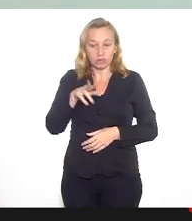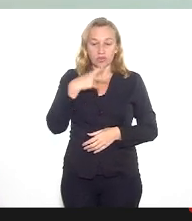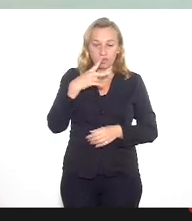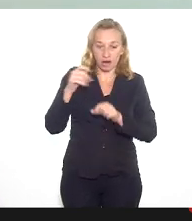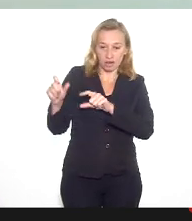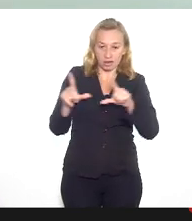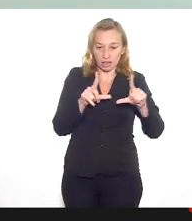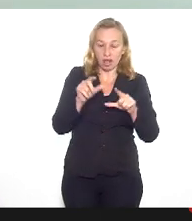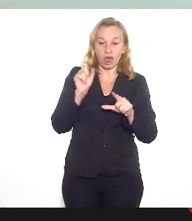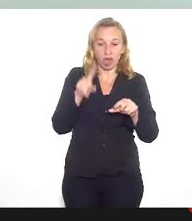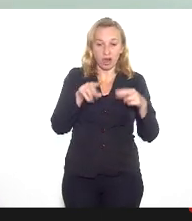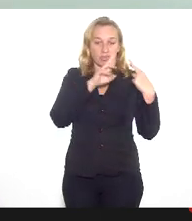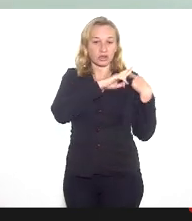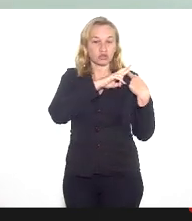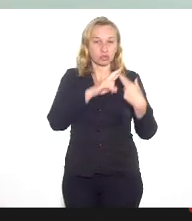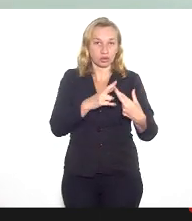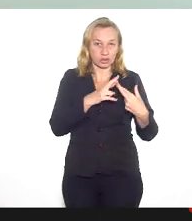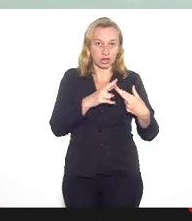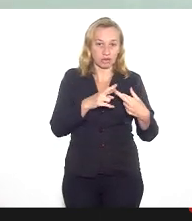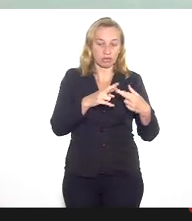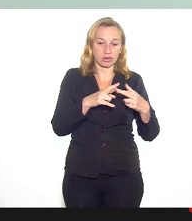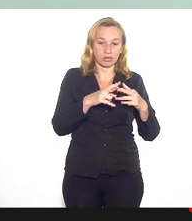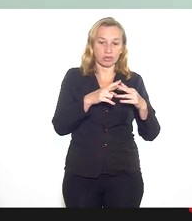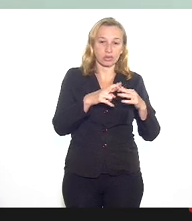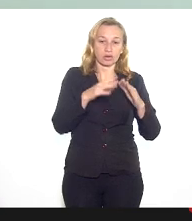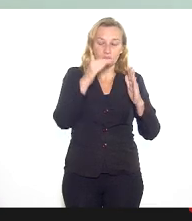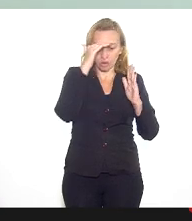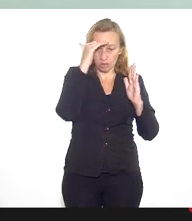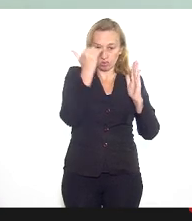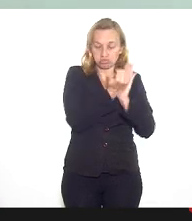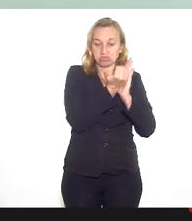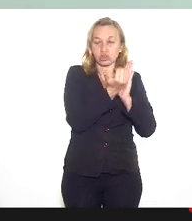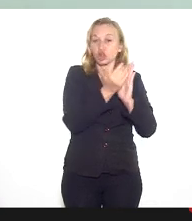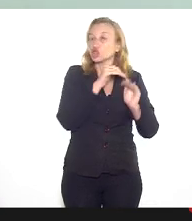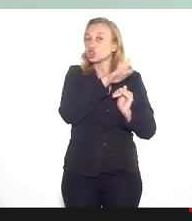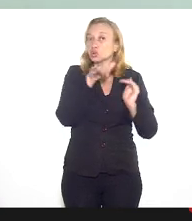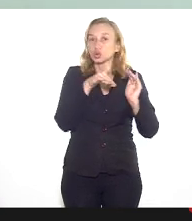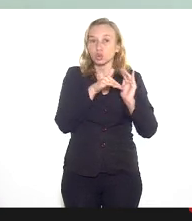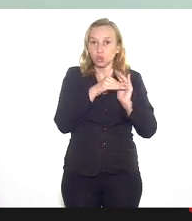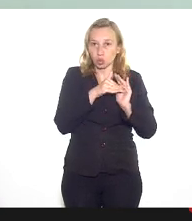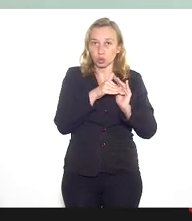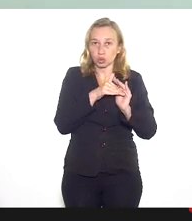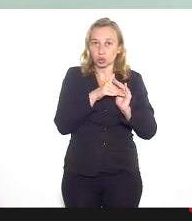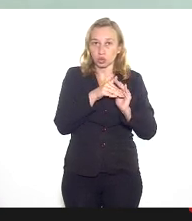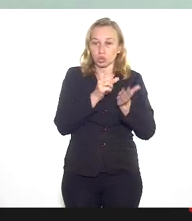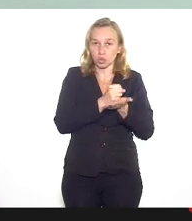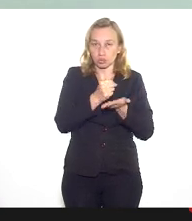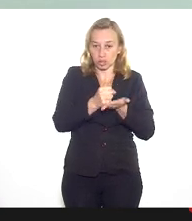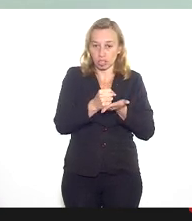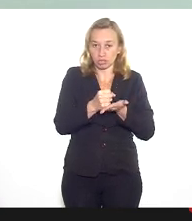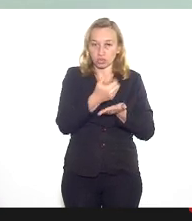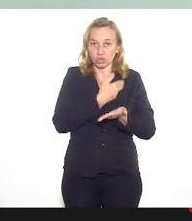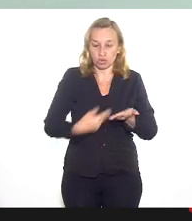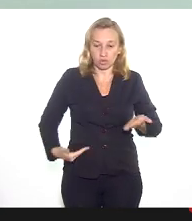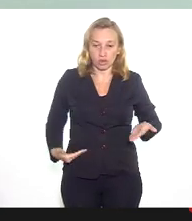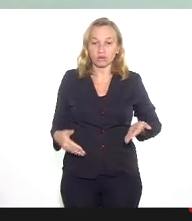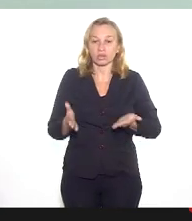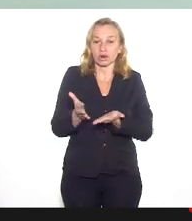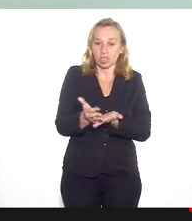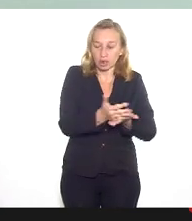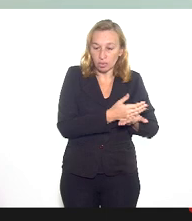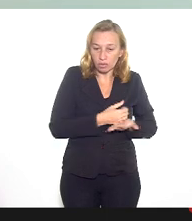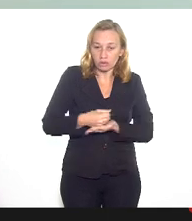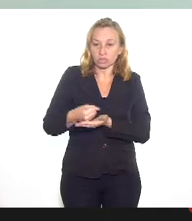é o responsável pelo cumprimento das obrigações de todos os consorciados perante o governo, né? Inclusive o recolhimento, né,